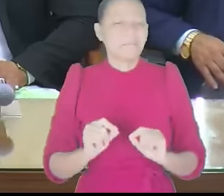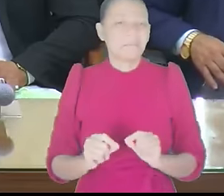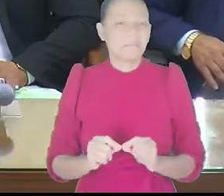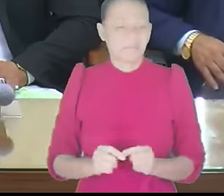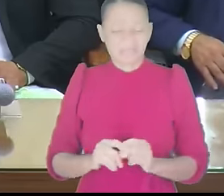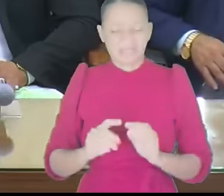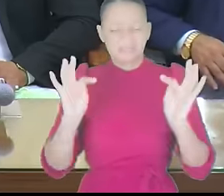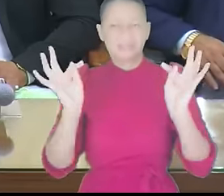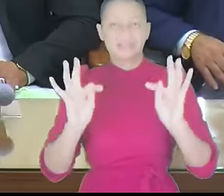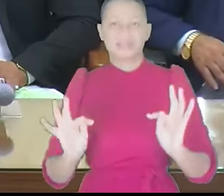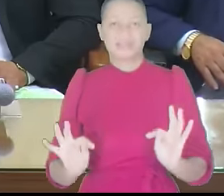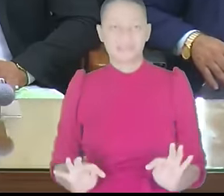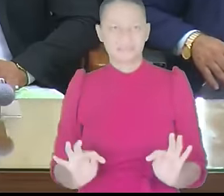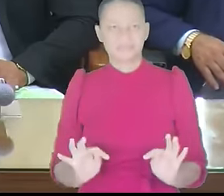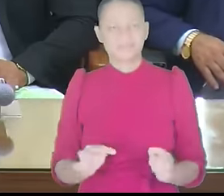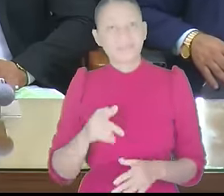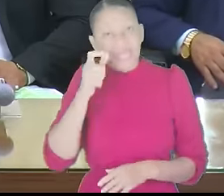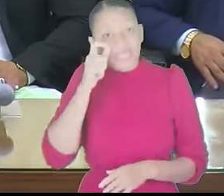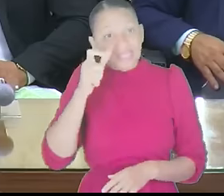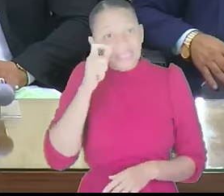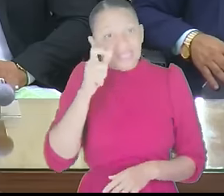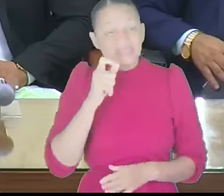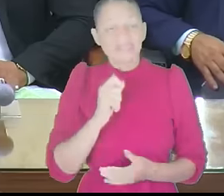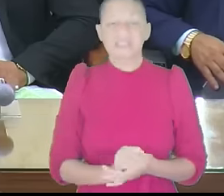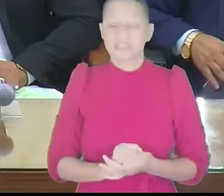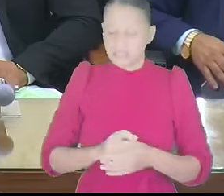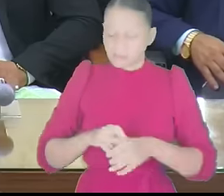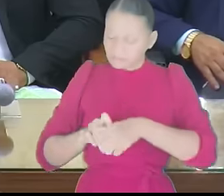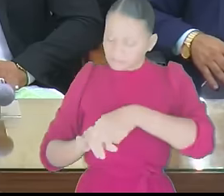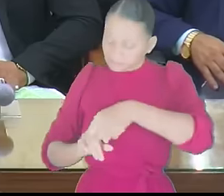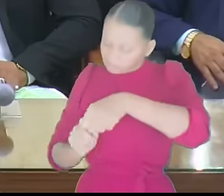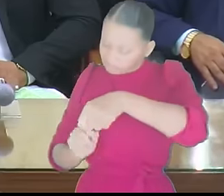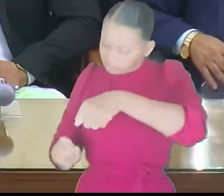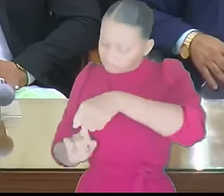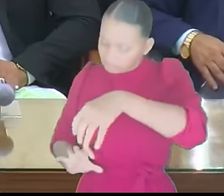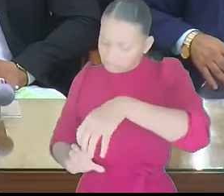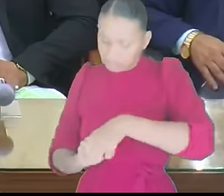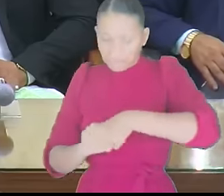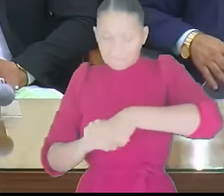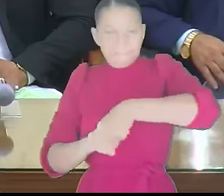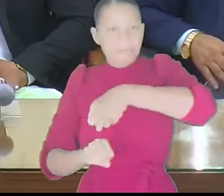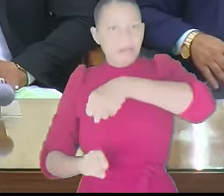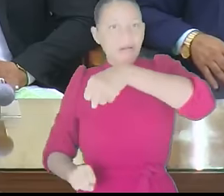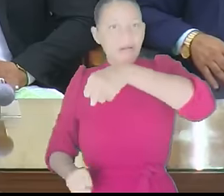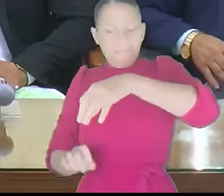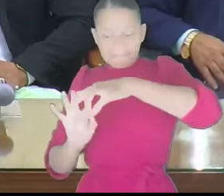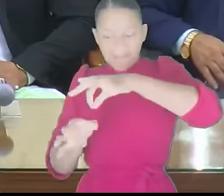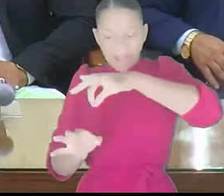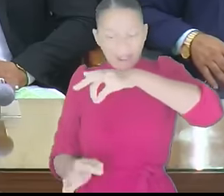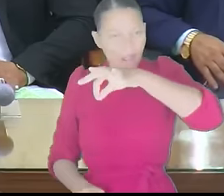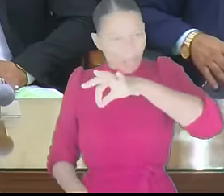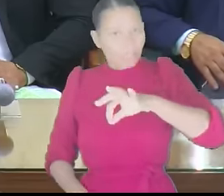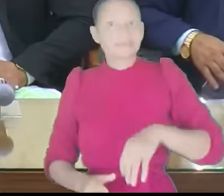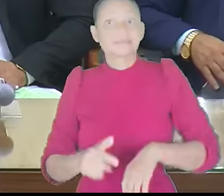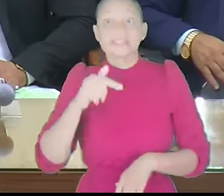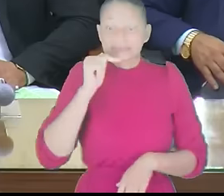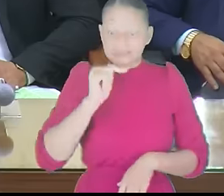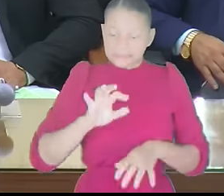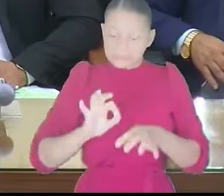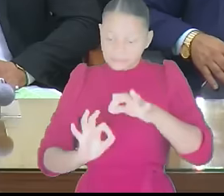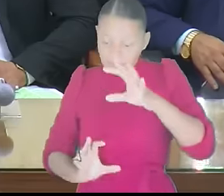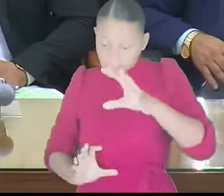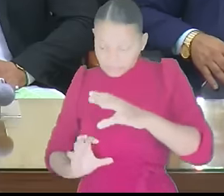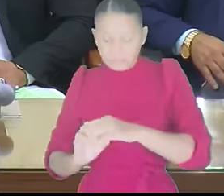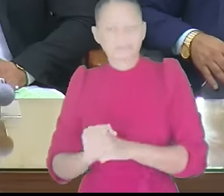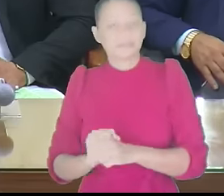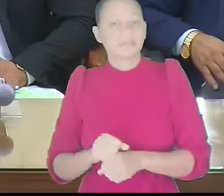Tiatira. E interessante que a carta de Tiatira é a maior carta. A maior carta das 7 cartas do Apocalipse, a